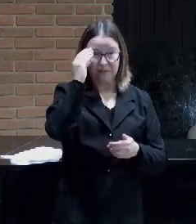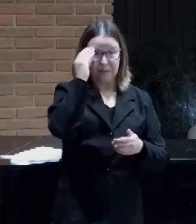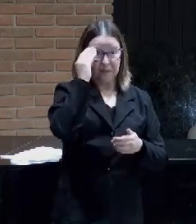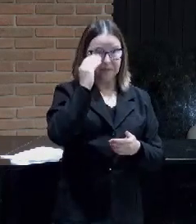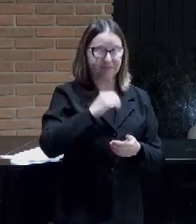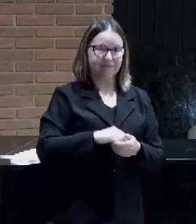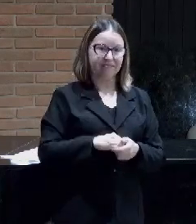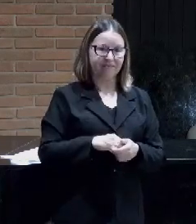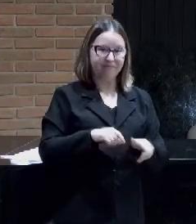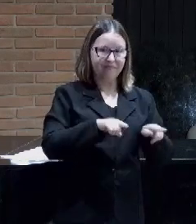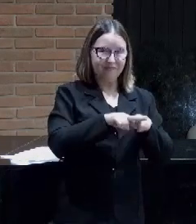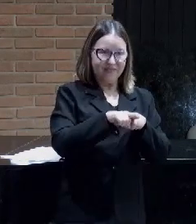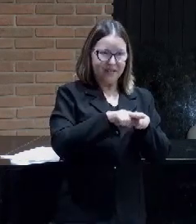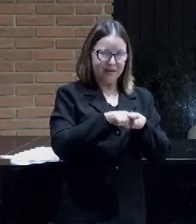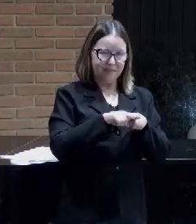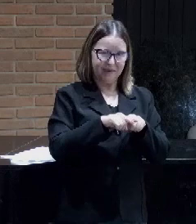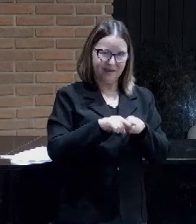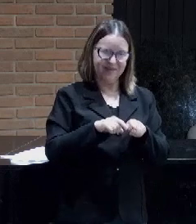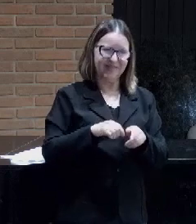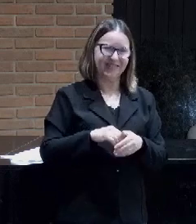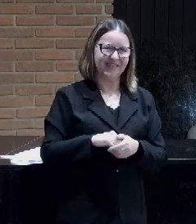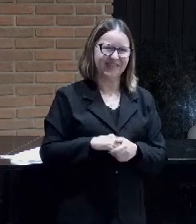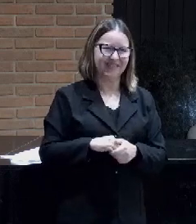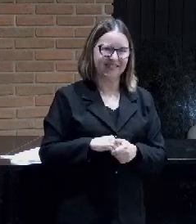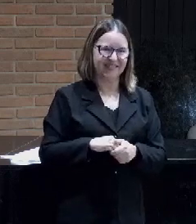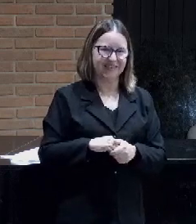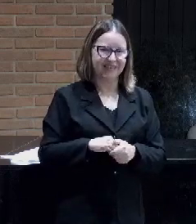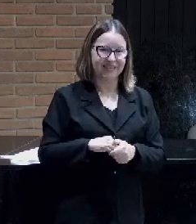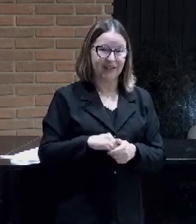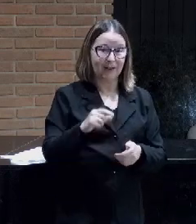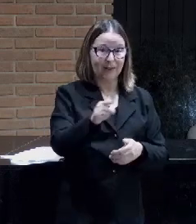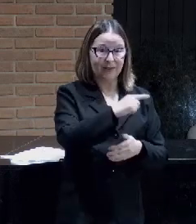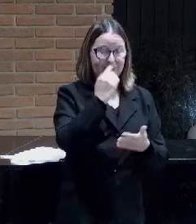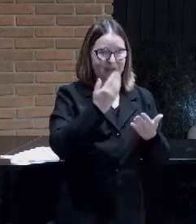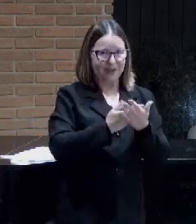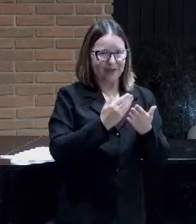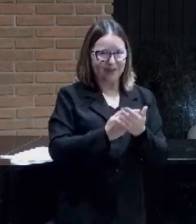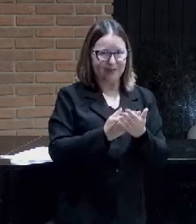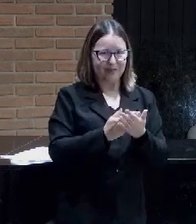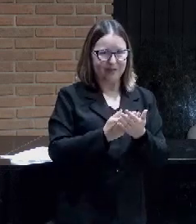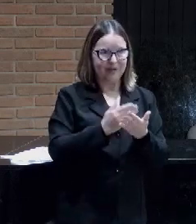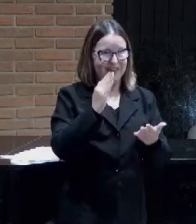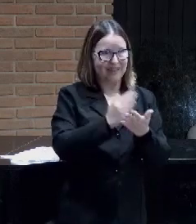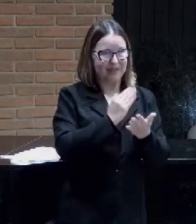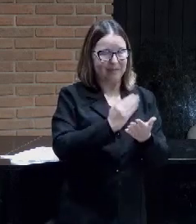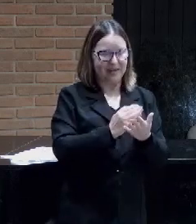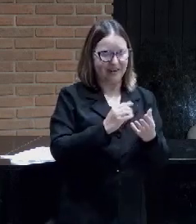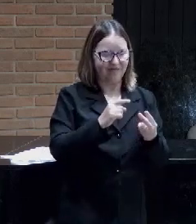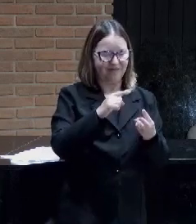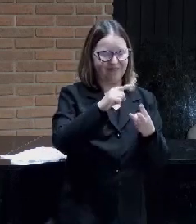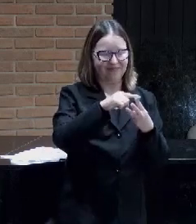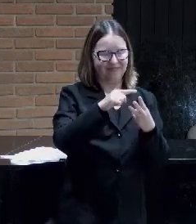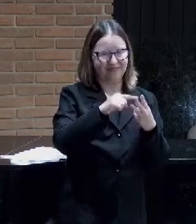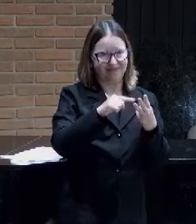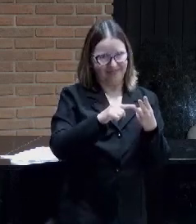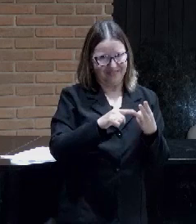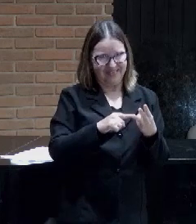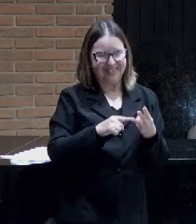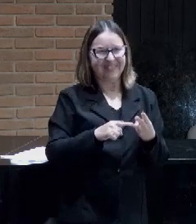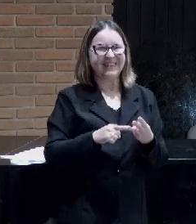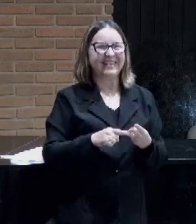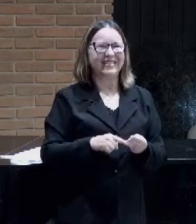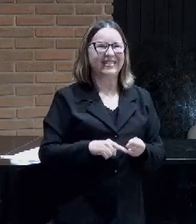Meus irmãos, eu dividi o nosso estudo em 3 partes. Para você que está anotando, tem mais facilidade para poder conseguir